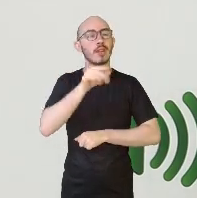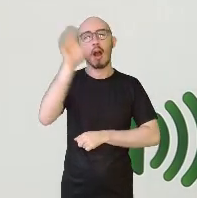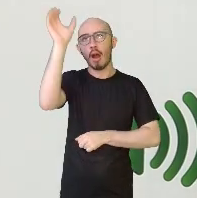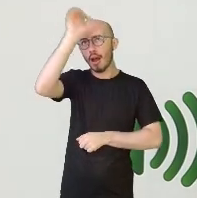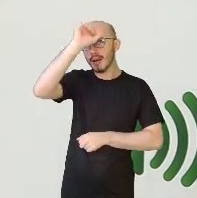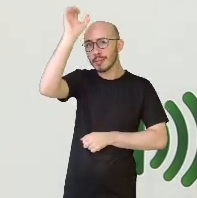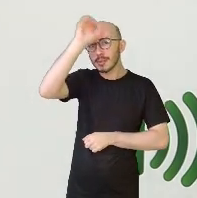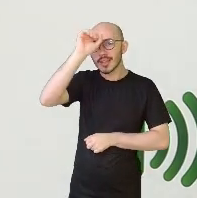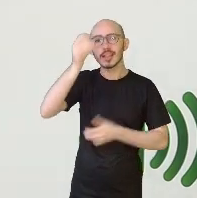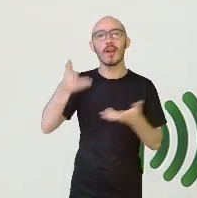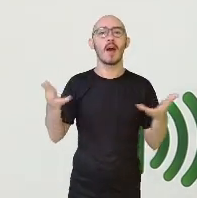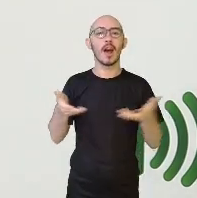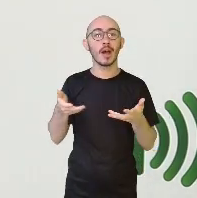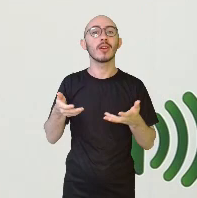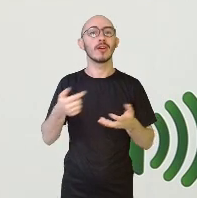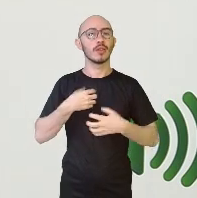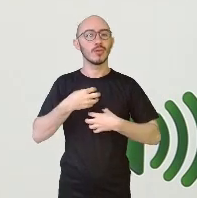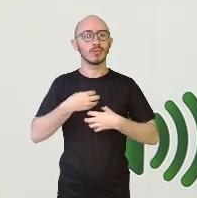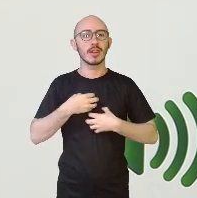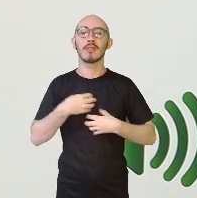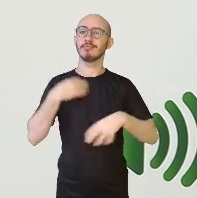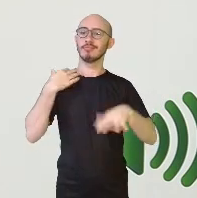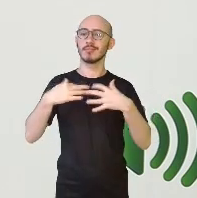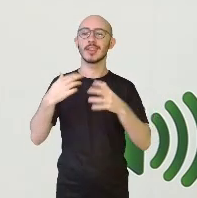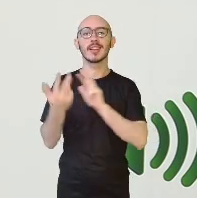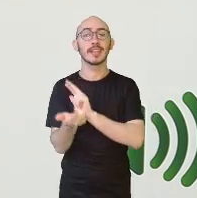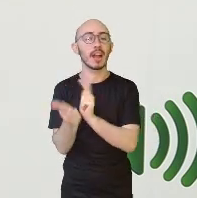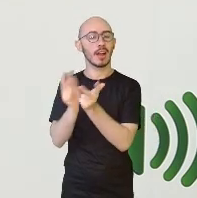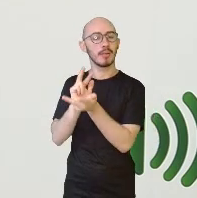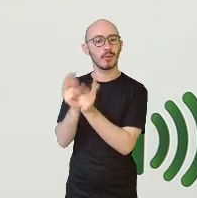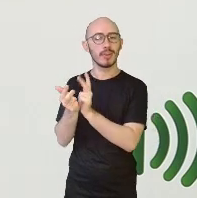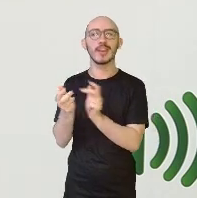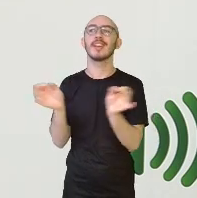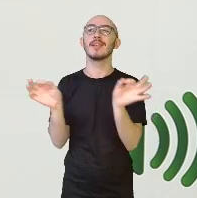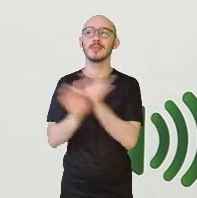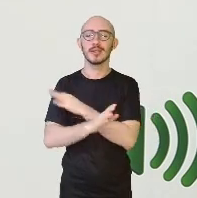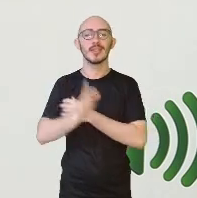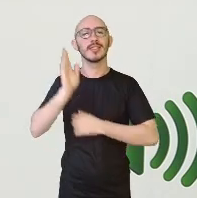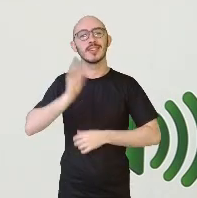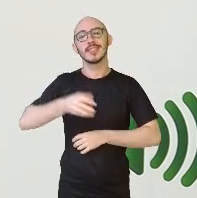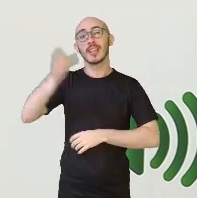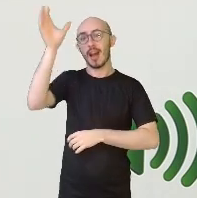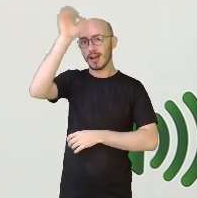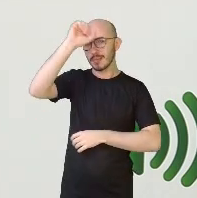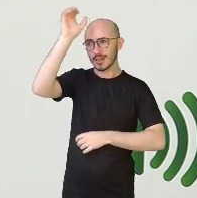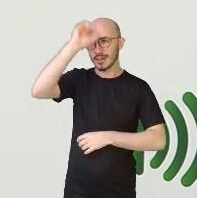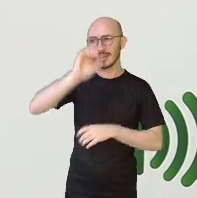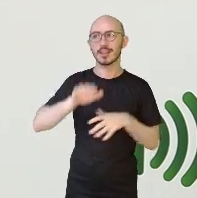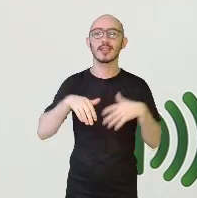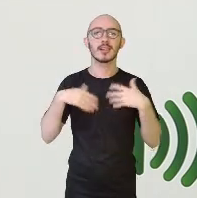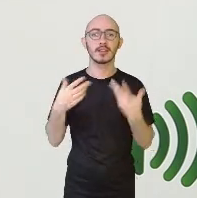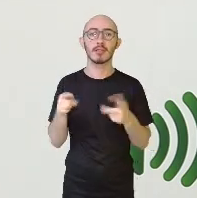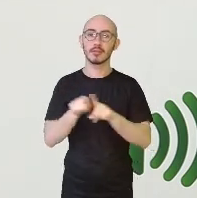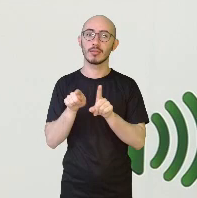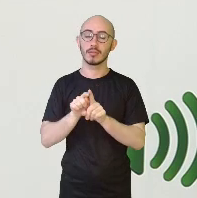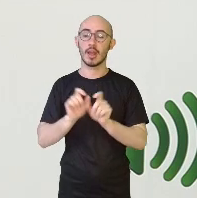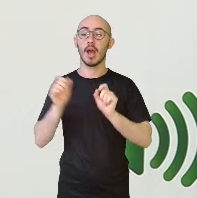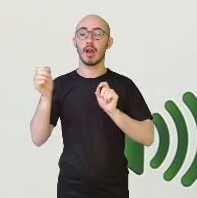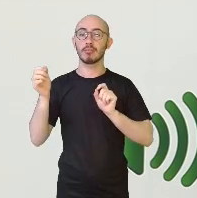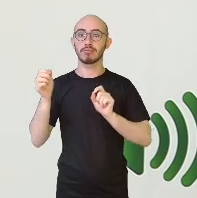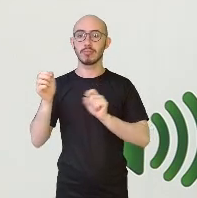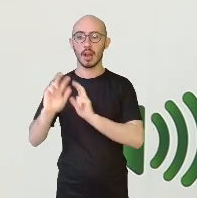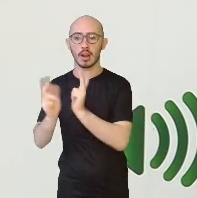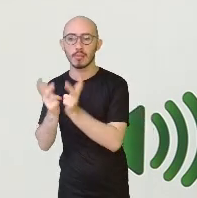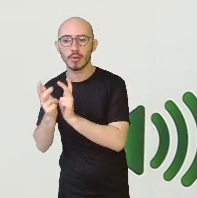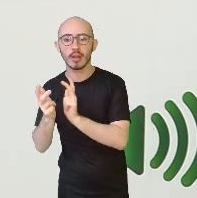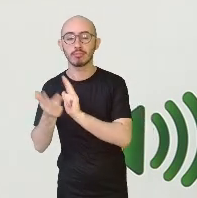aprendeu a meia-lua de frente do frevo. Do frevo não, né? Da capoeira. Mas que a capoeira